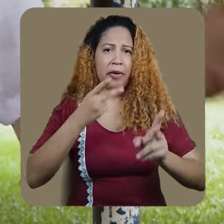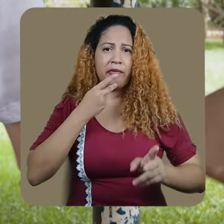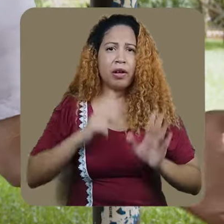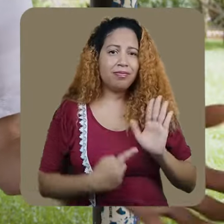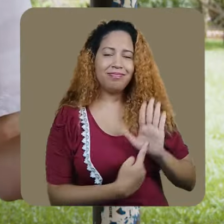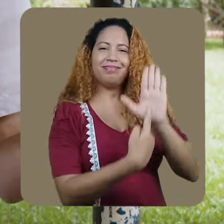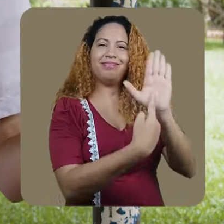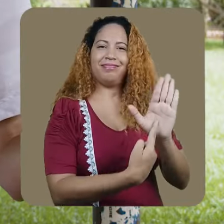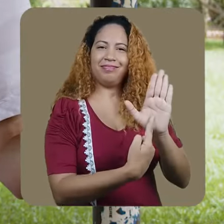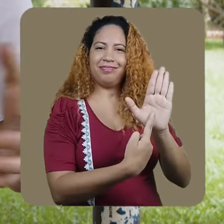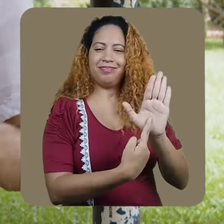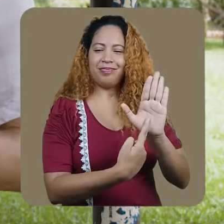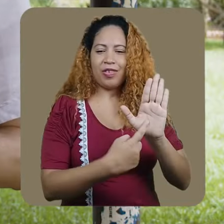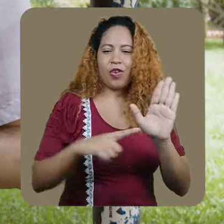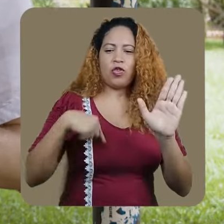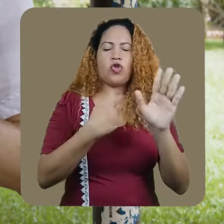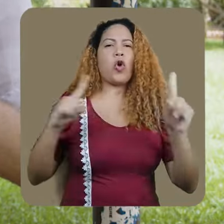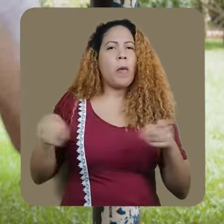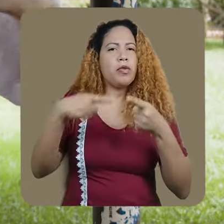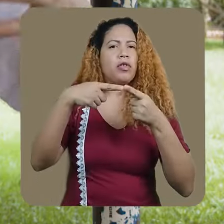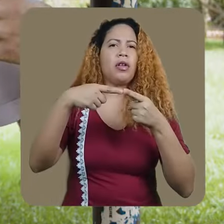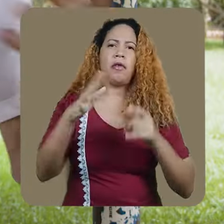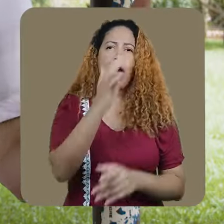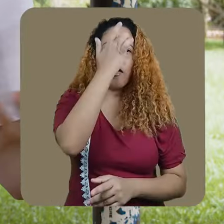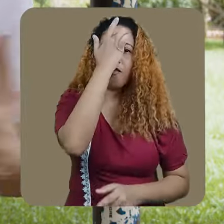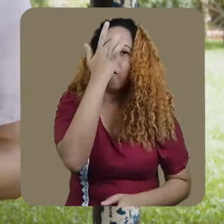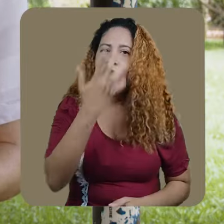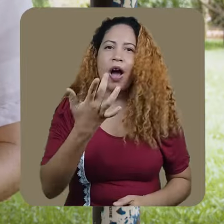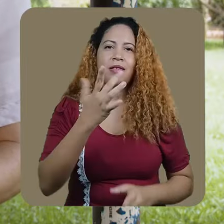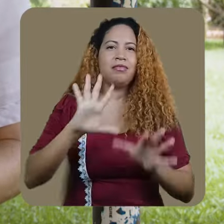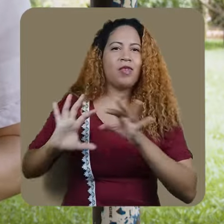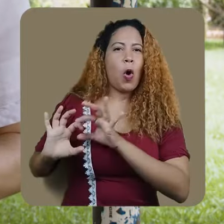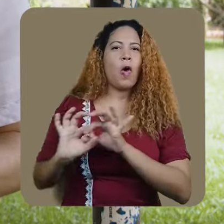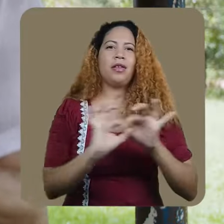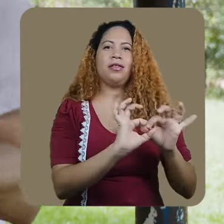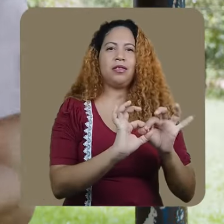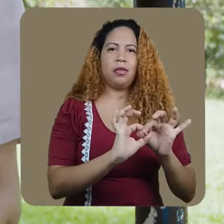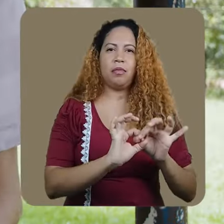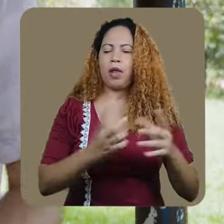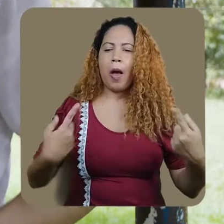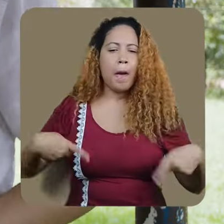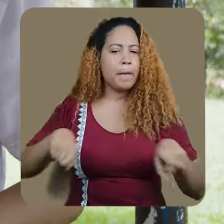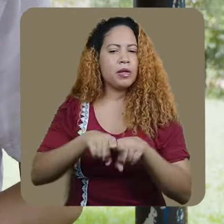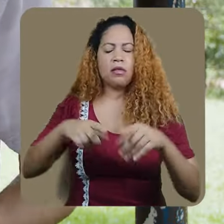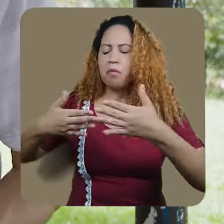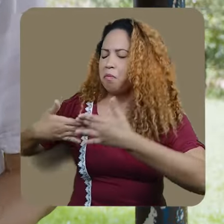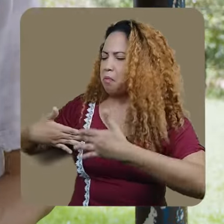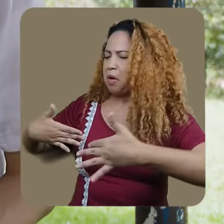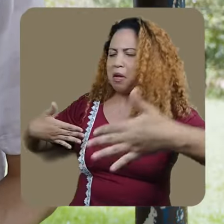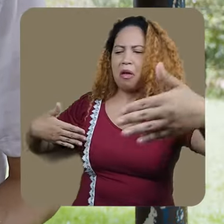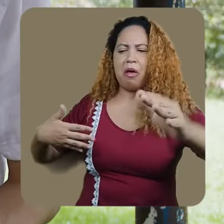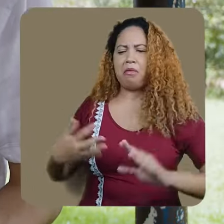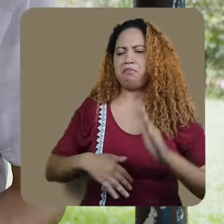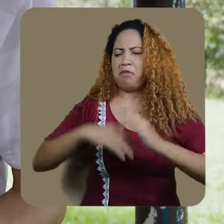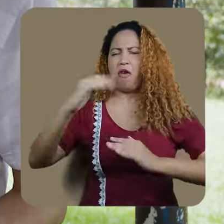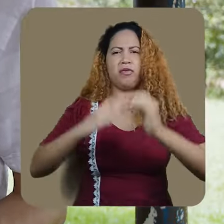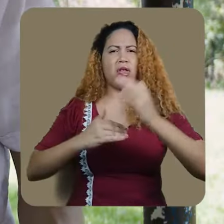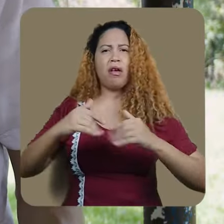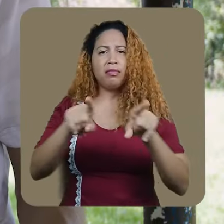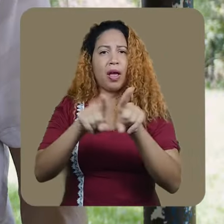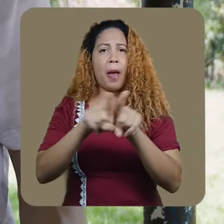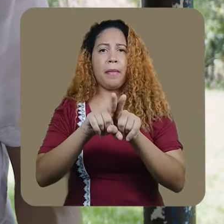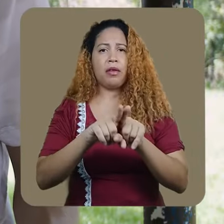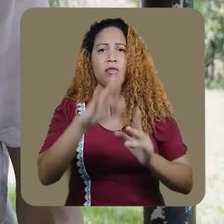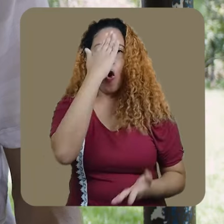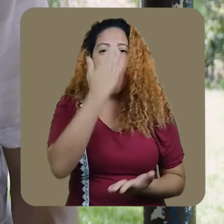demonstra muito claramente seus valores, né? Fica muito fácil dessas conexões acontecerem, né? E nisso se dá uma parceria que vai para muito além do lance profissional, né?